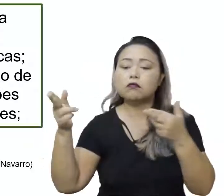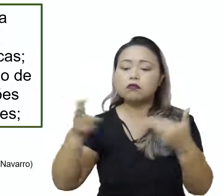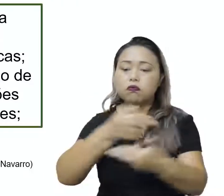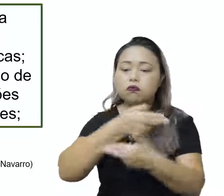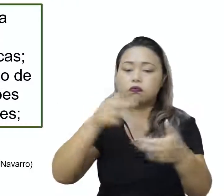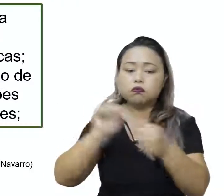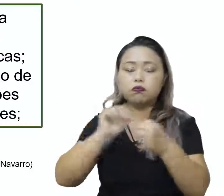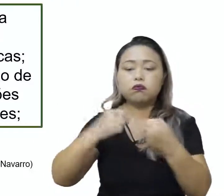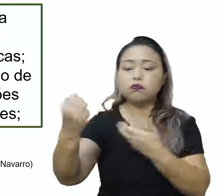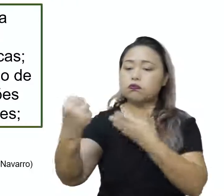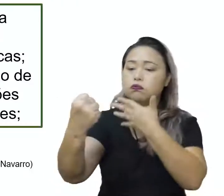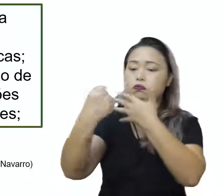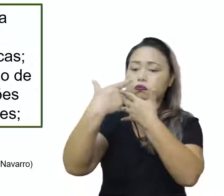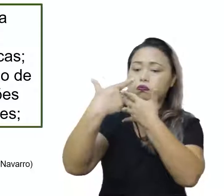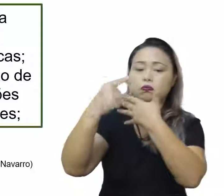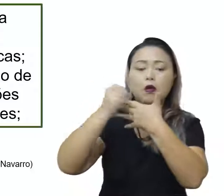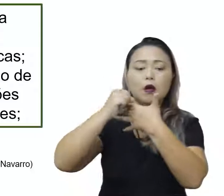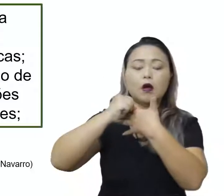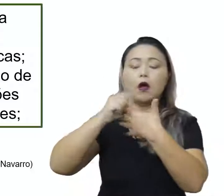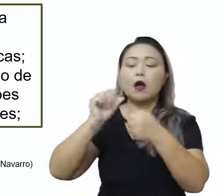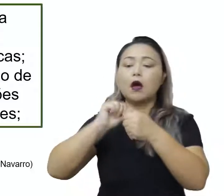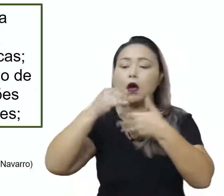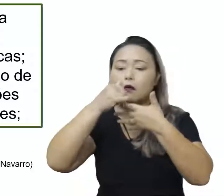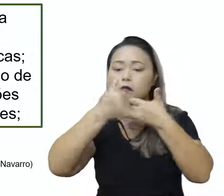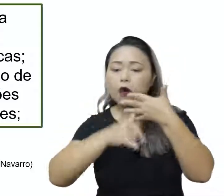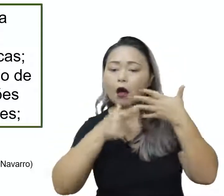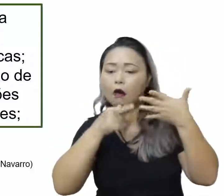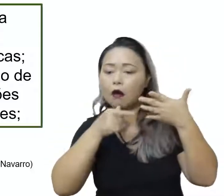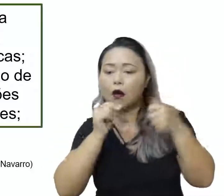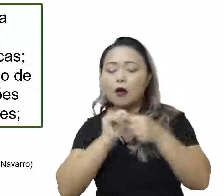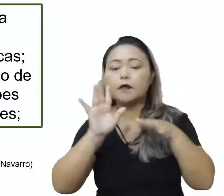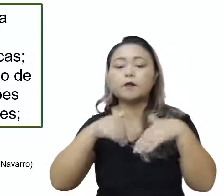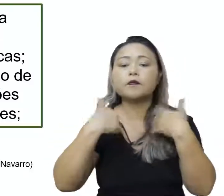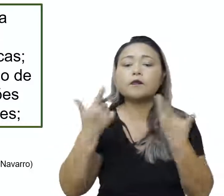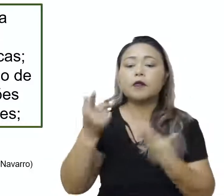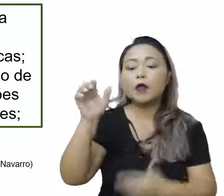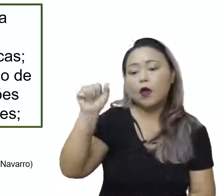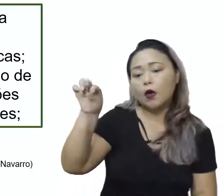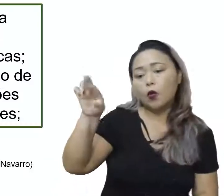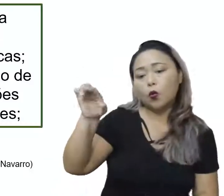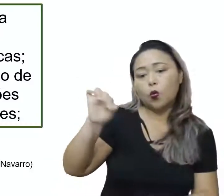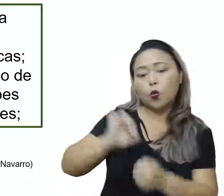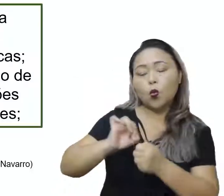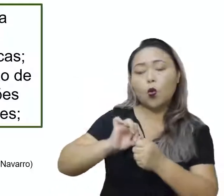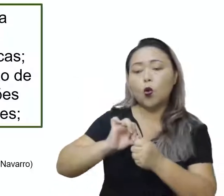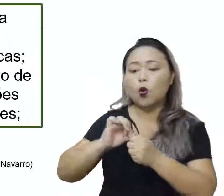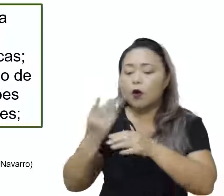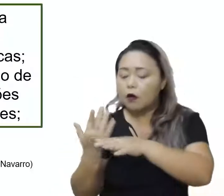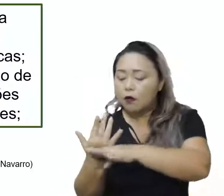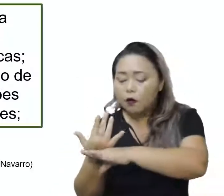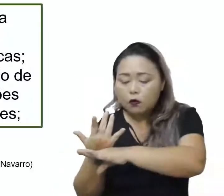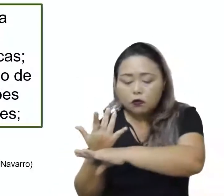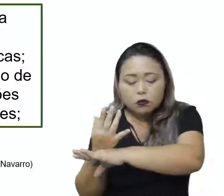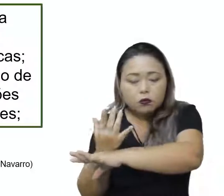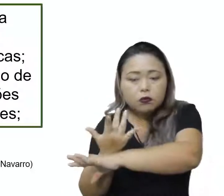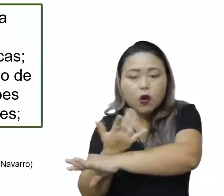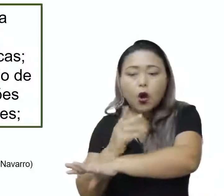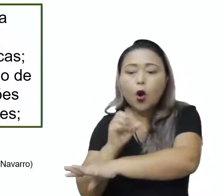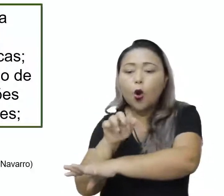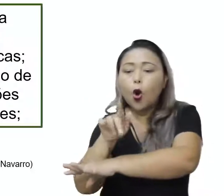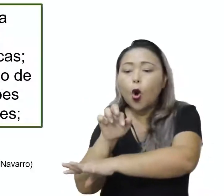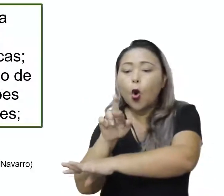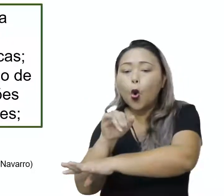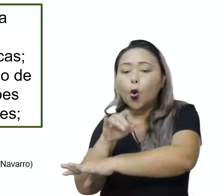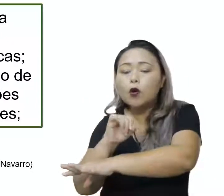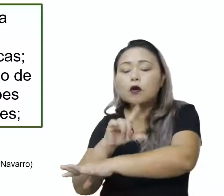eólica, solar e hidrológica. Áustria. As hortas deles são orgânicas e eles têm